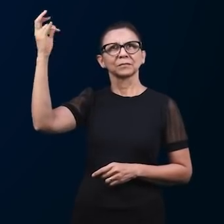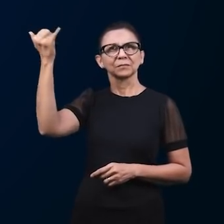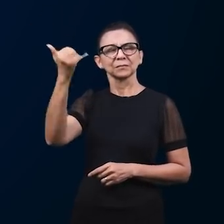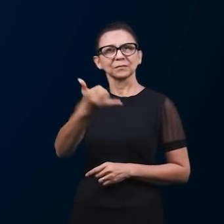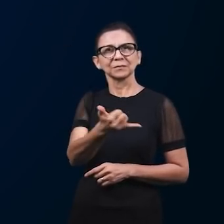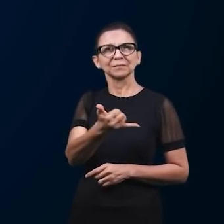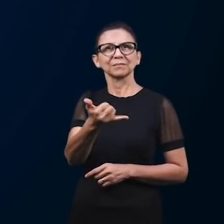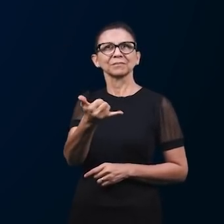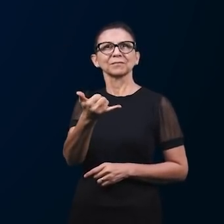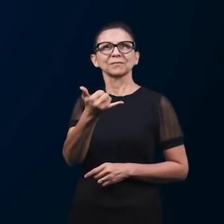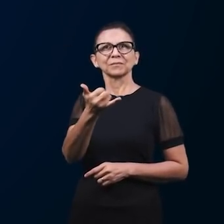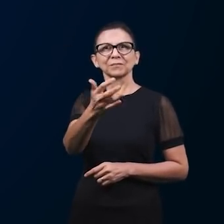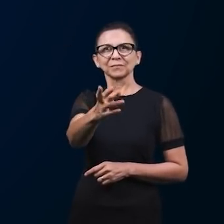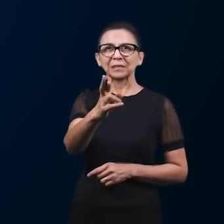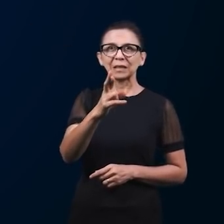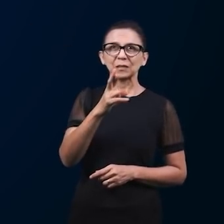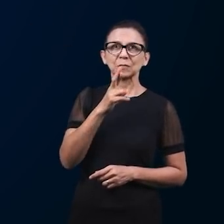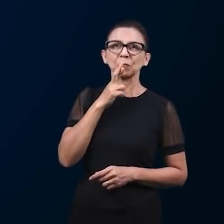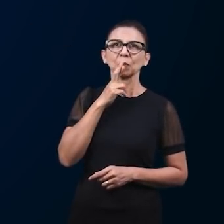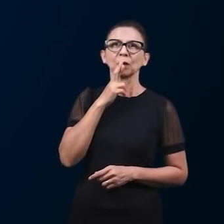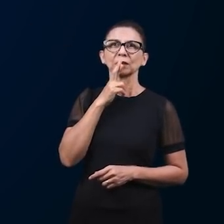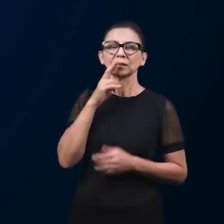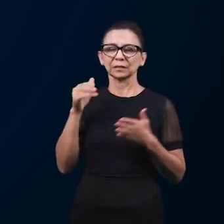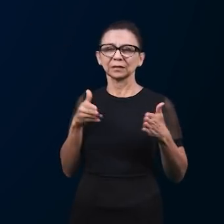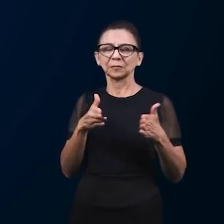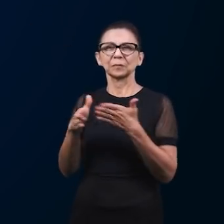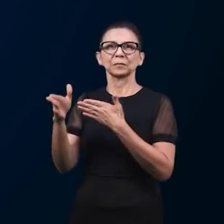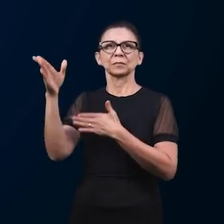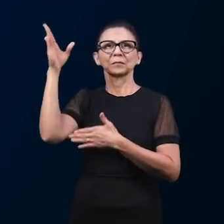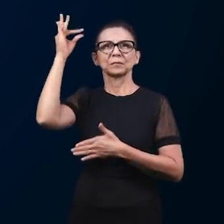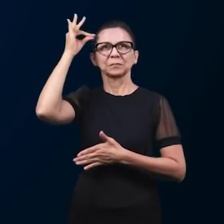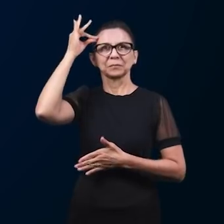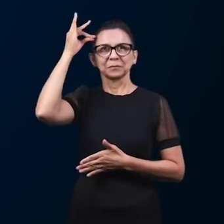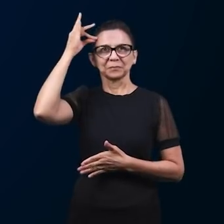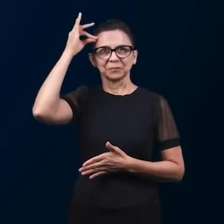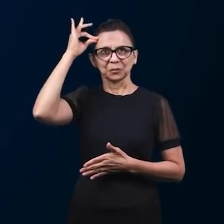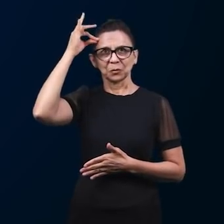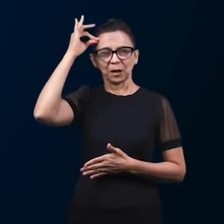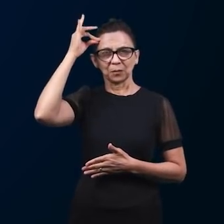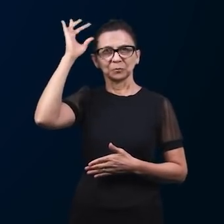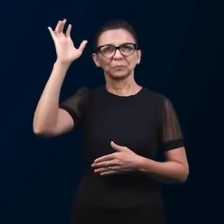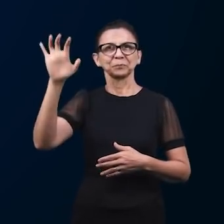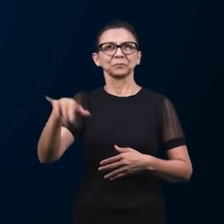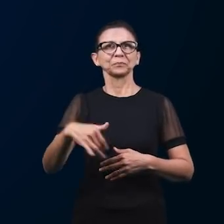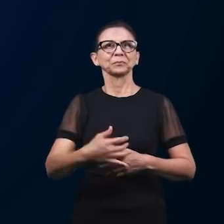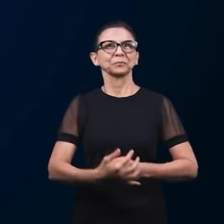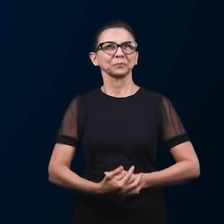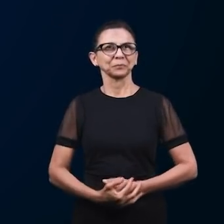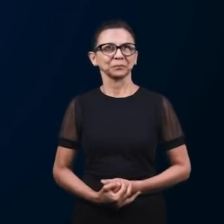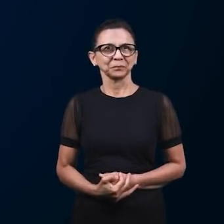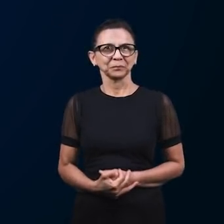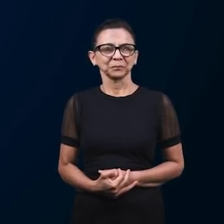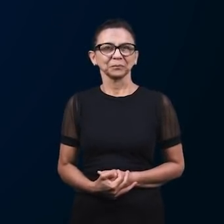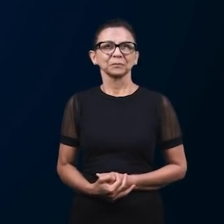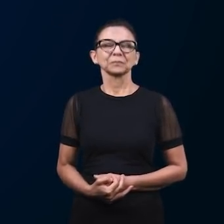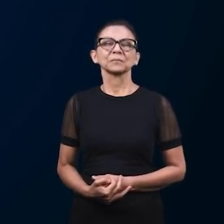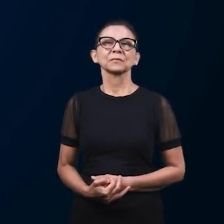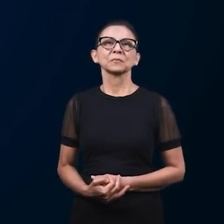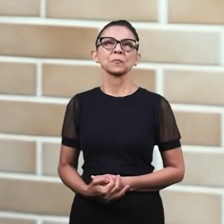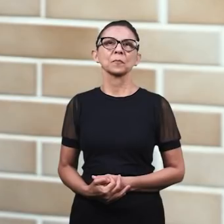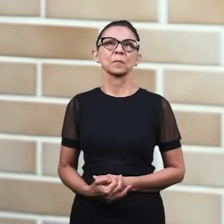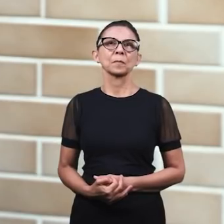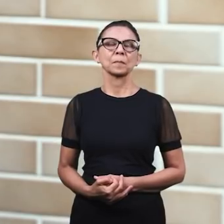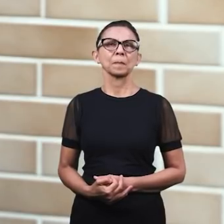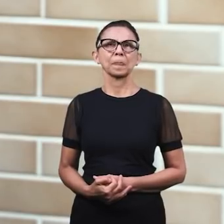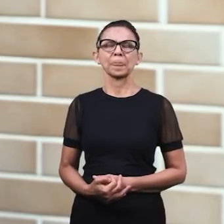durch Lehren zu uns. Der Sonntagsbibelschule ist für uns wie ein Wort, die wir für Geistesleben